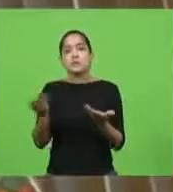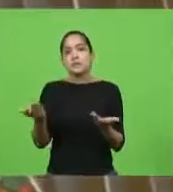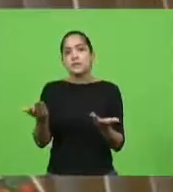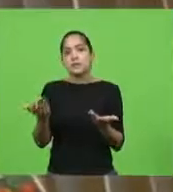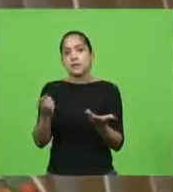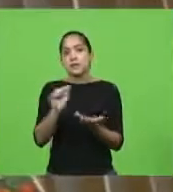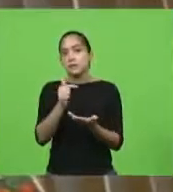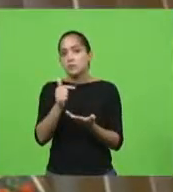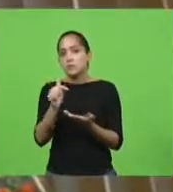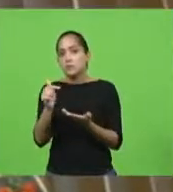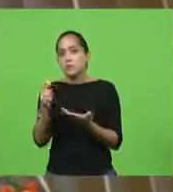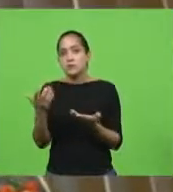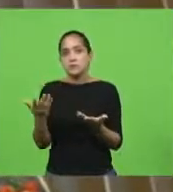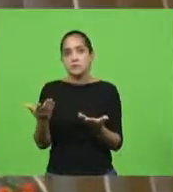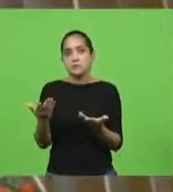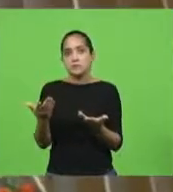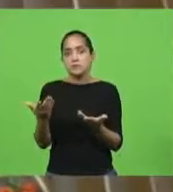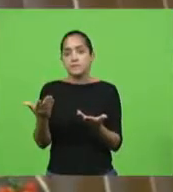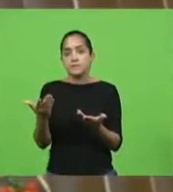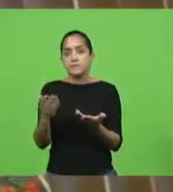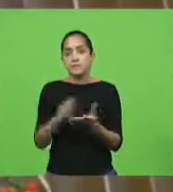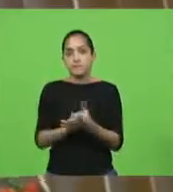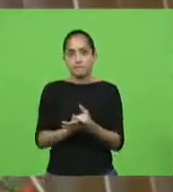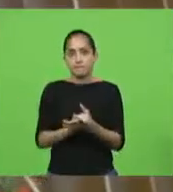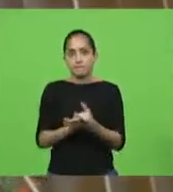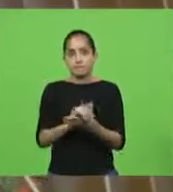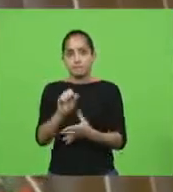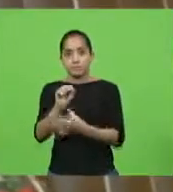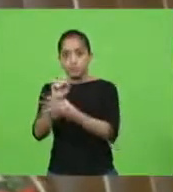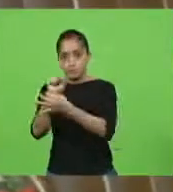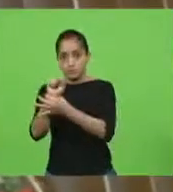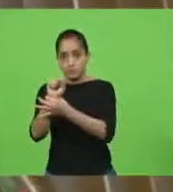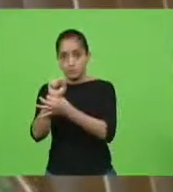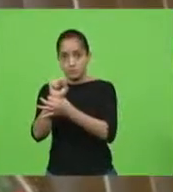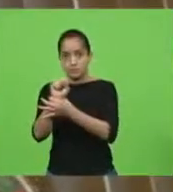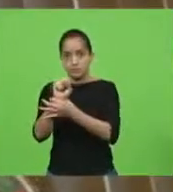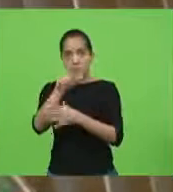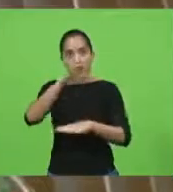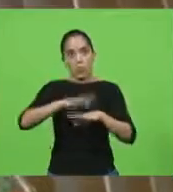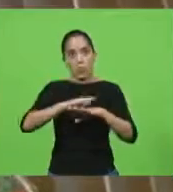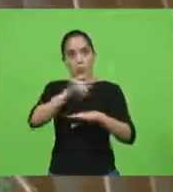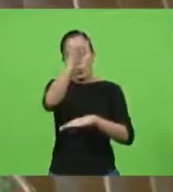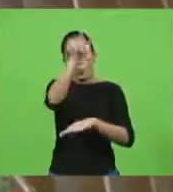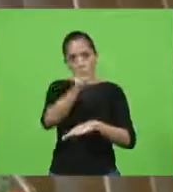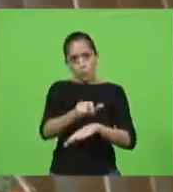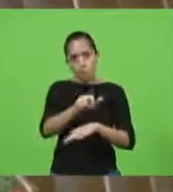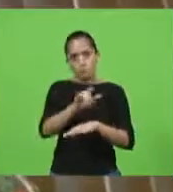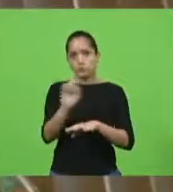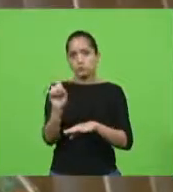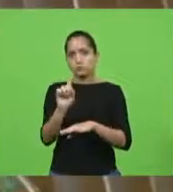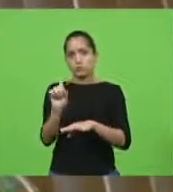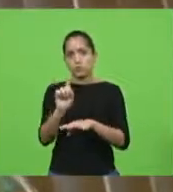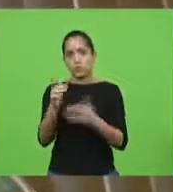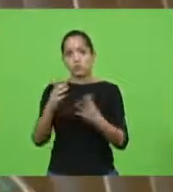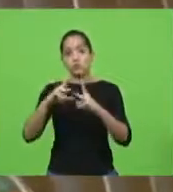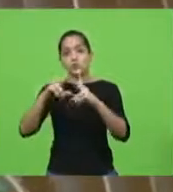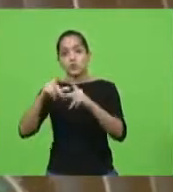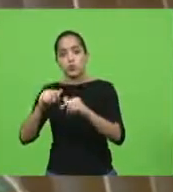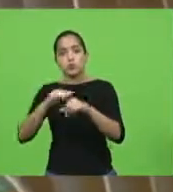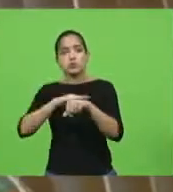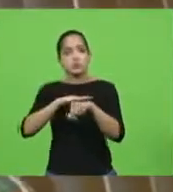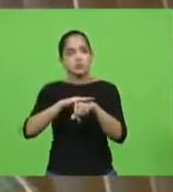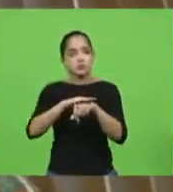existe entre as forças de segurança um protagonista, muito pelo contrário. Todos nós